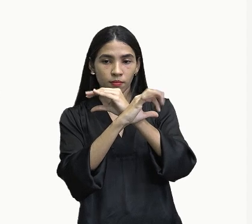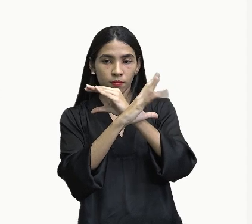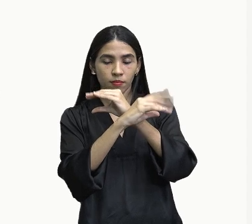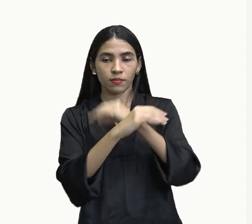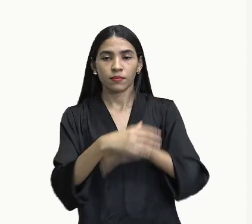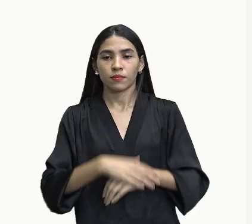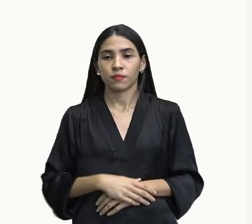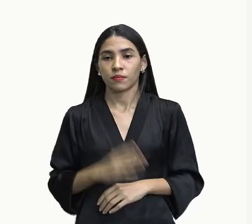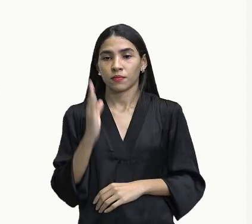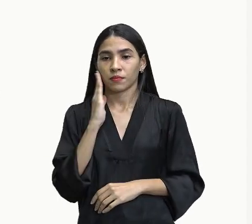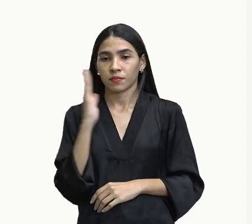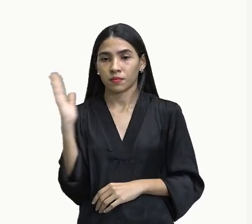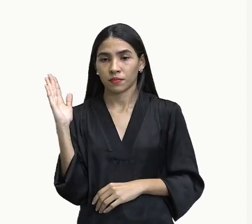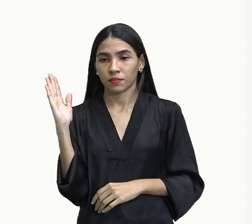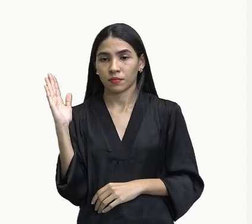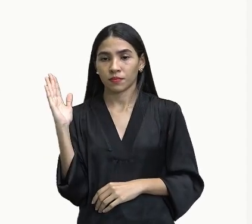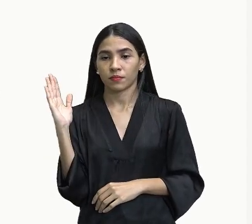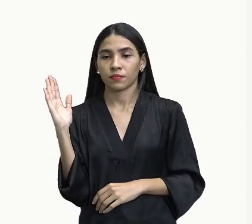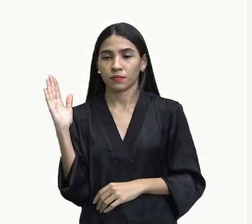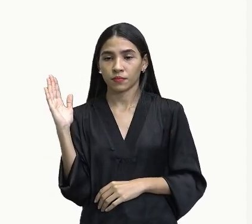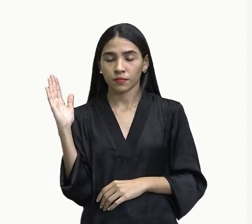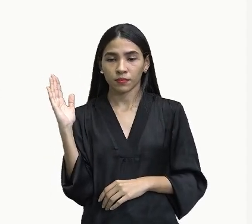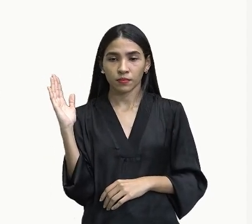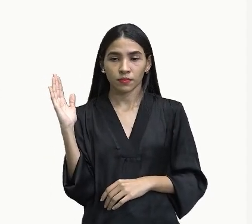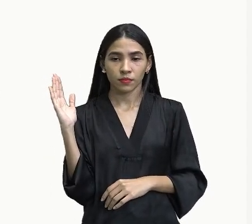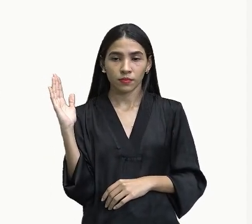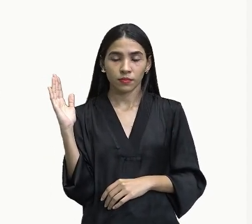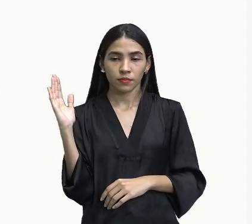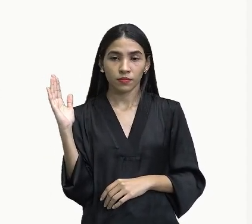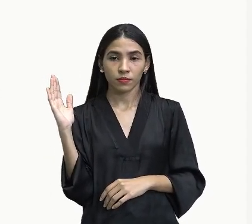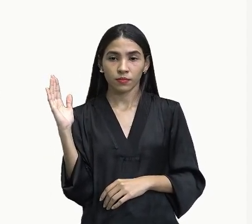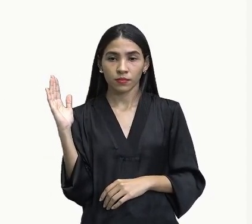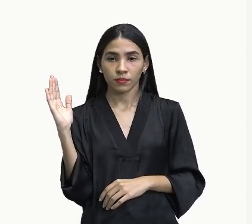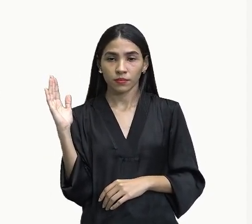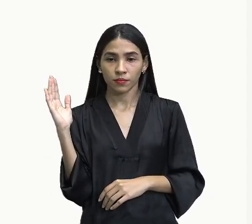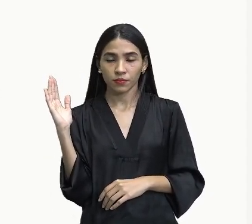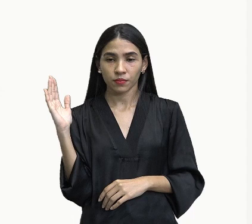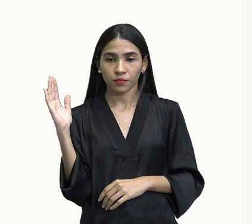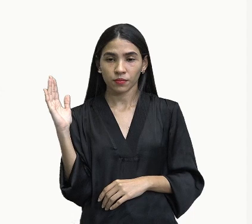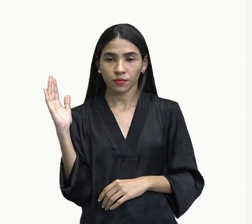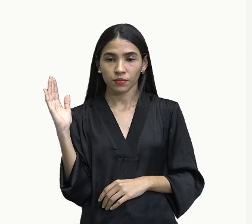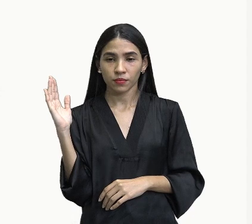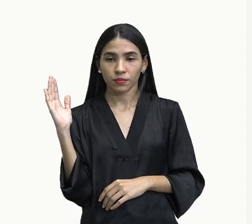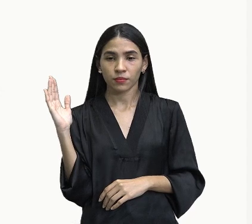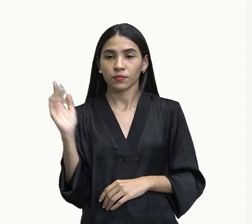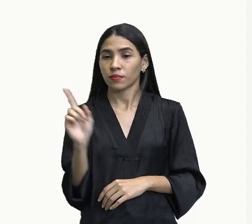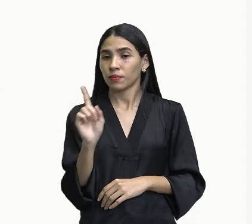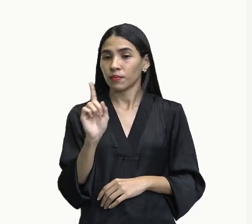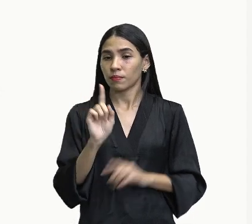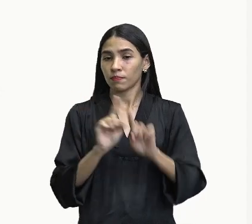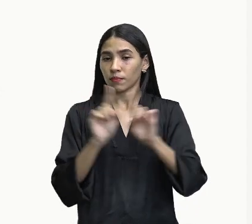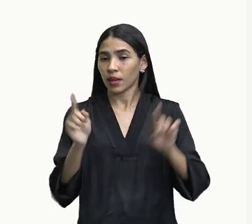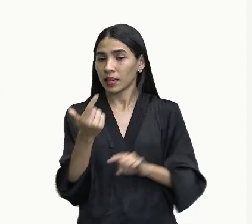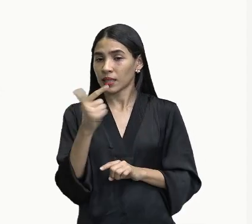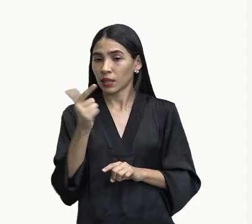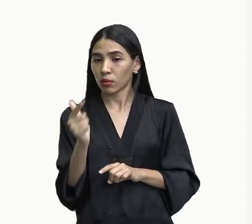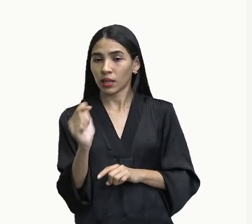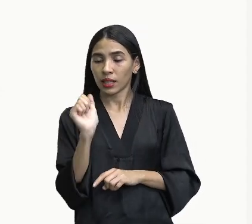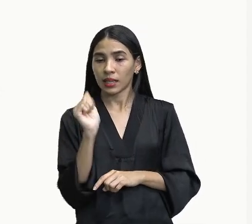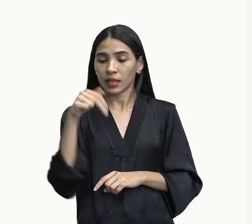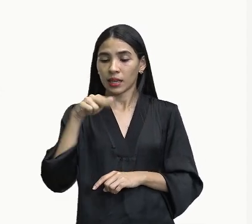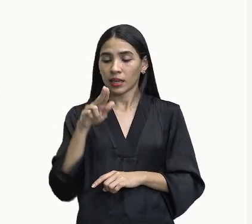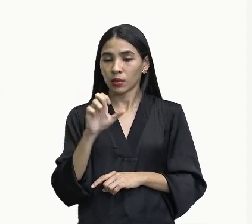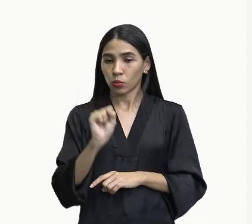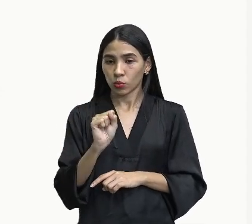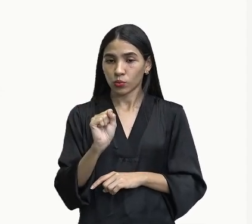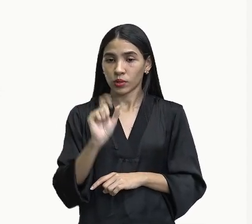e do pólipo na outra extremidade. mas não possuem ânus, o que